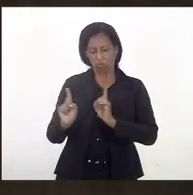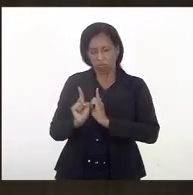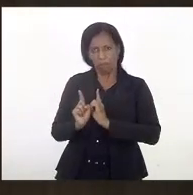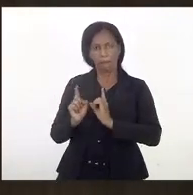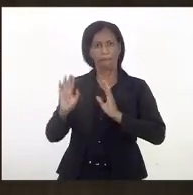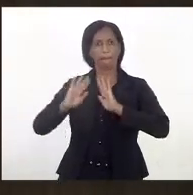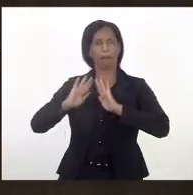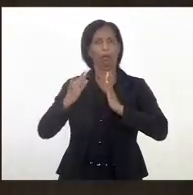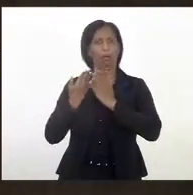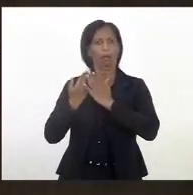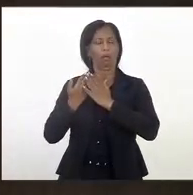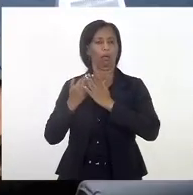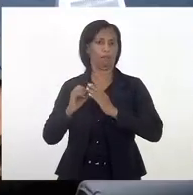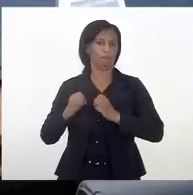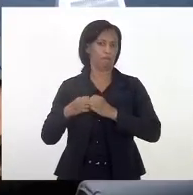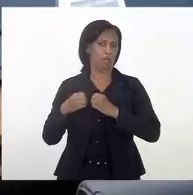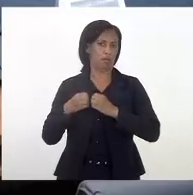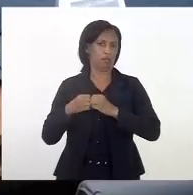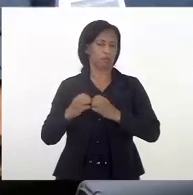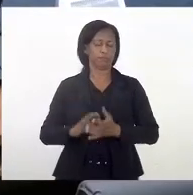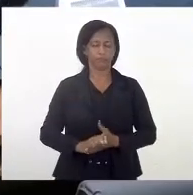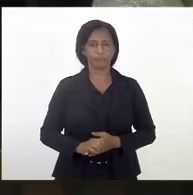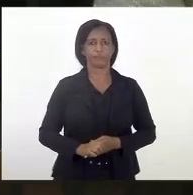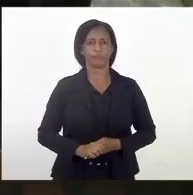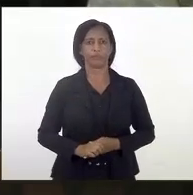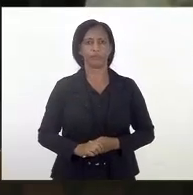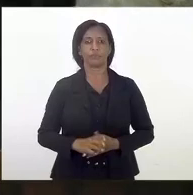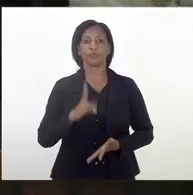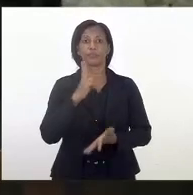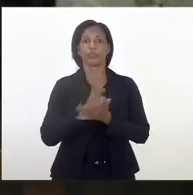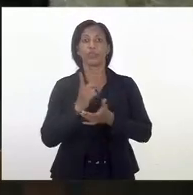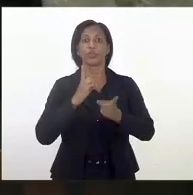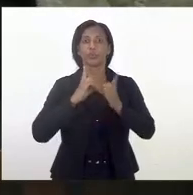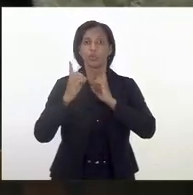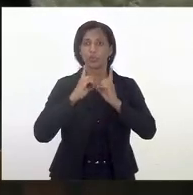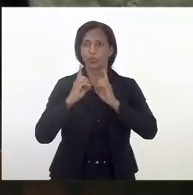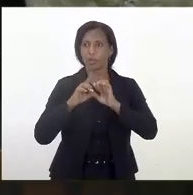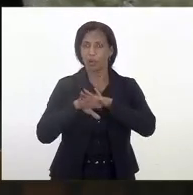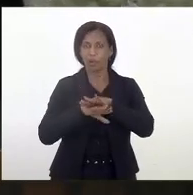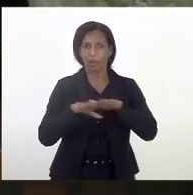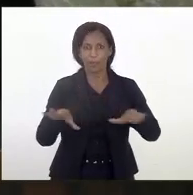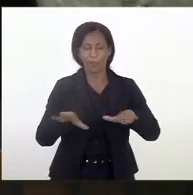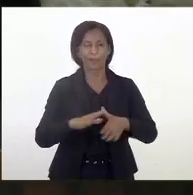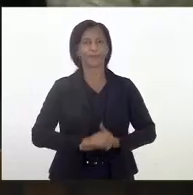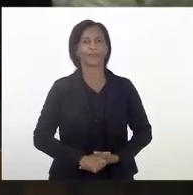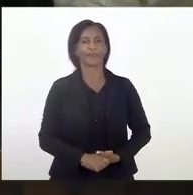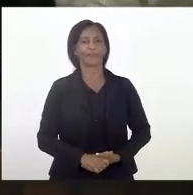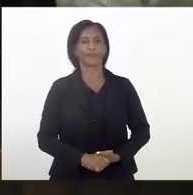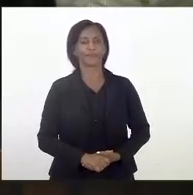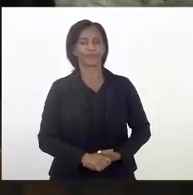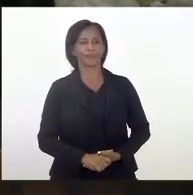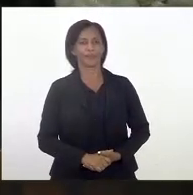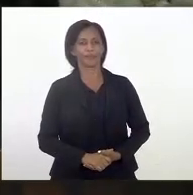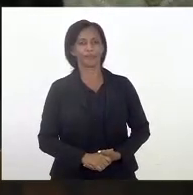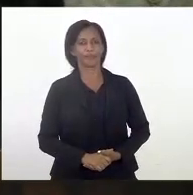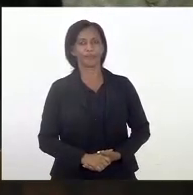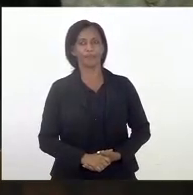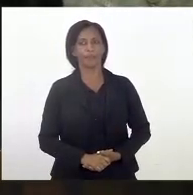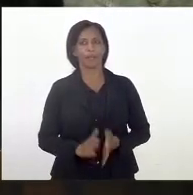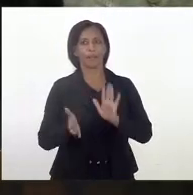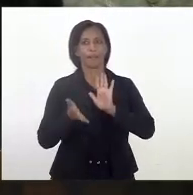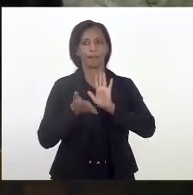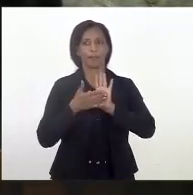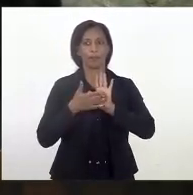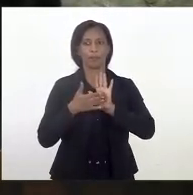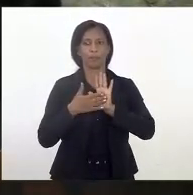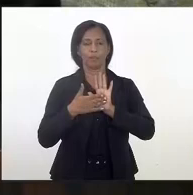Marta pela iniciativa G1 e continua em discussão não havendo o que que é discutir encerrada a discussão presente